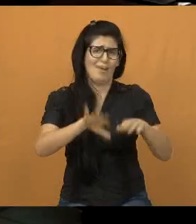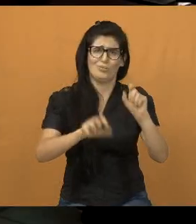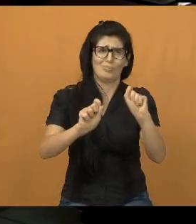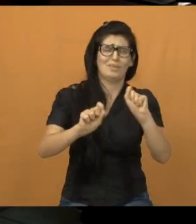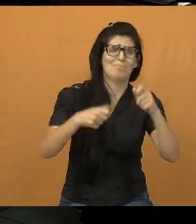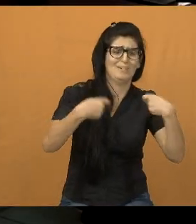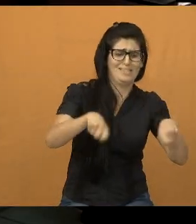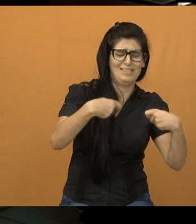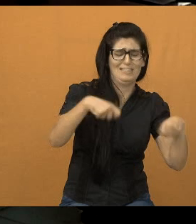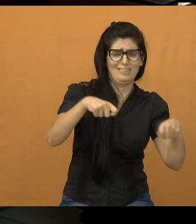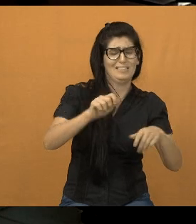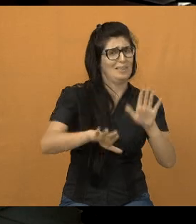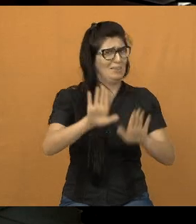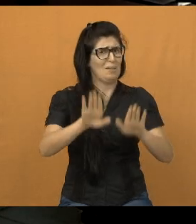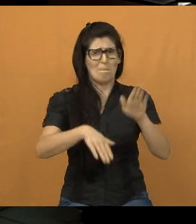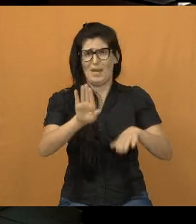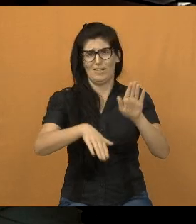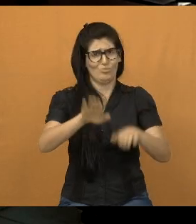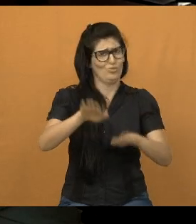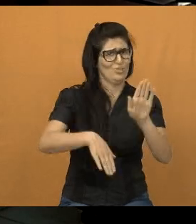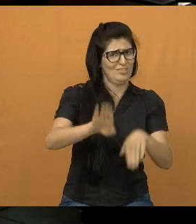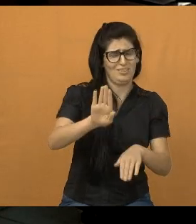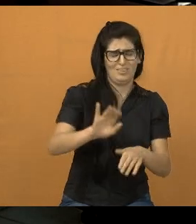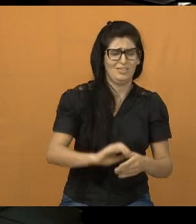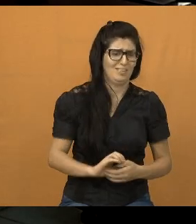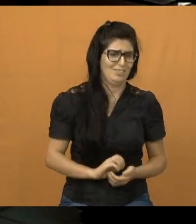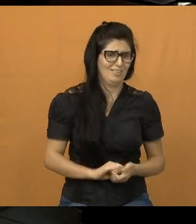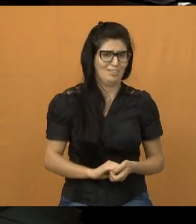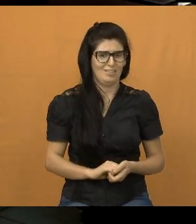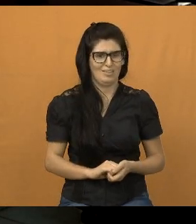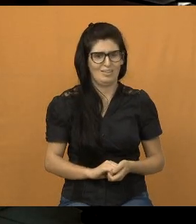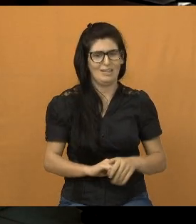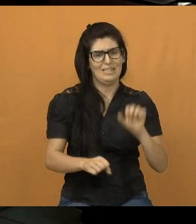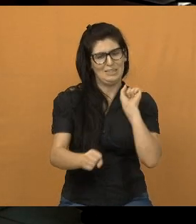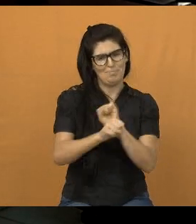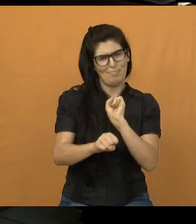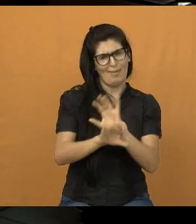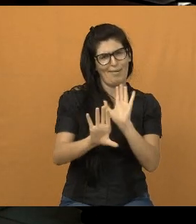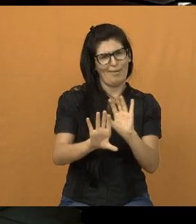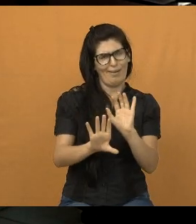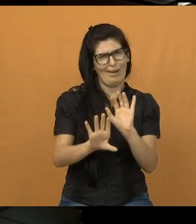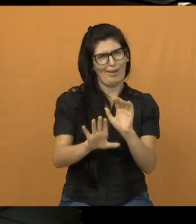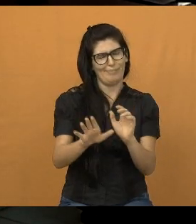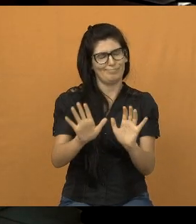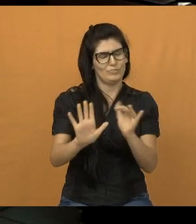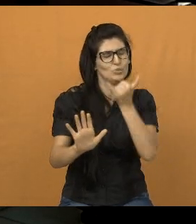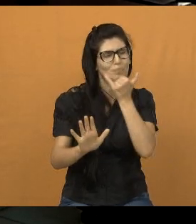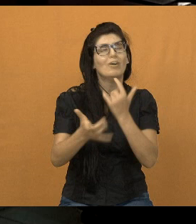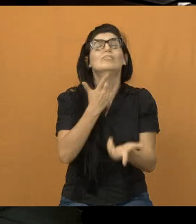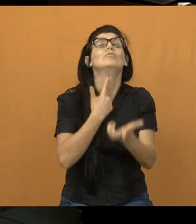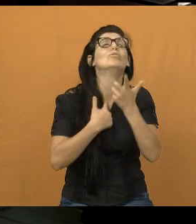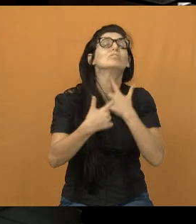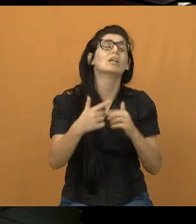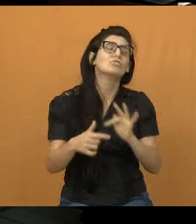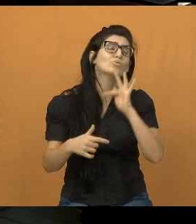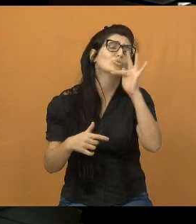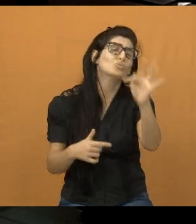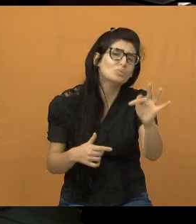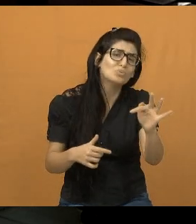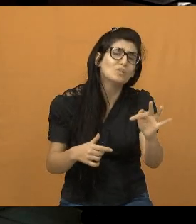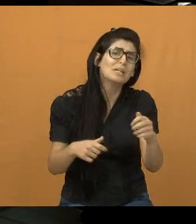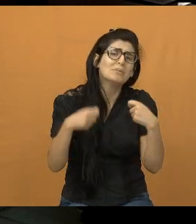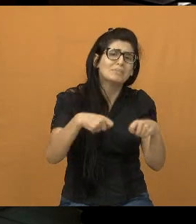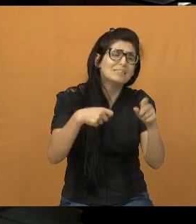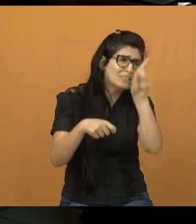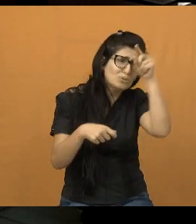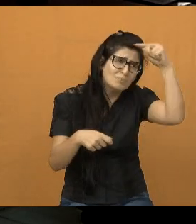nessa hora. Outra questão... Espero que chegue um dia que a gente não precise o mínimo de pronto-socorro, o mínimo de